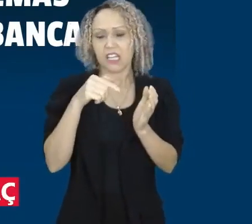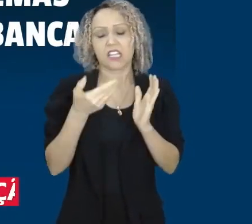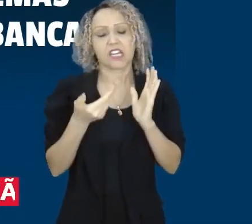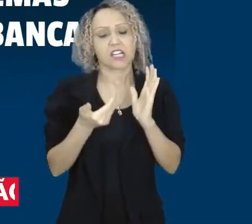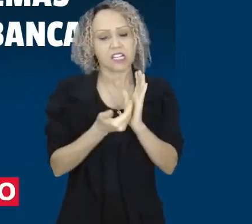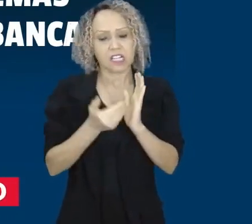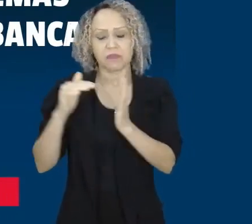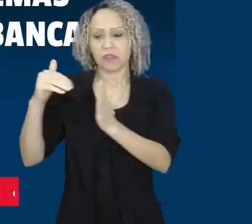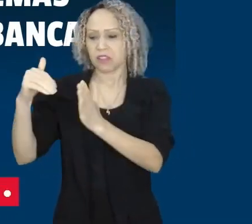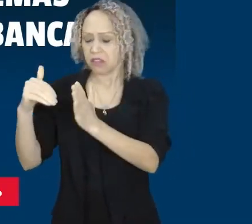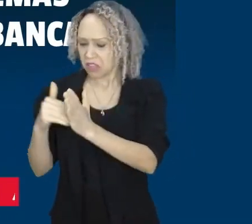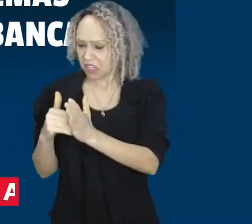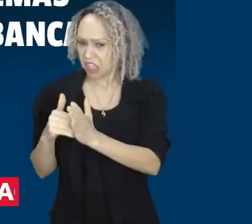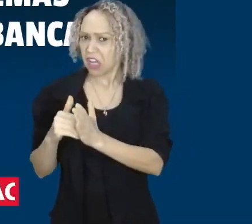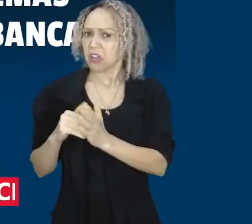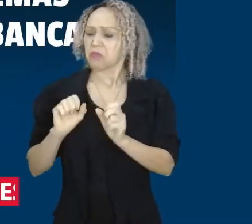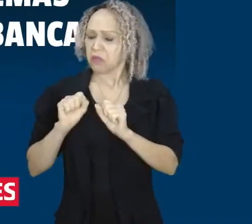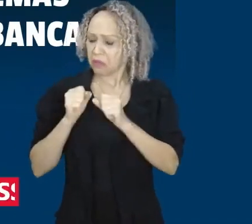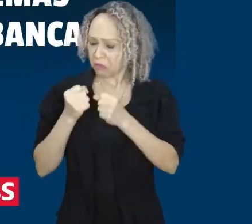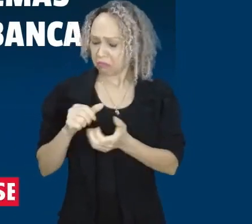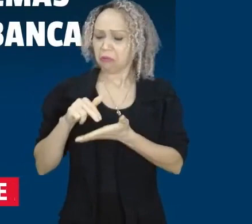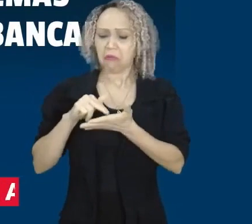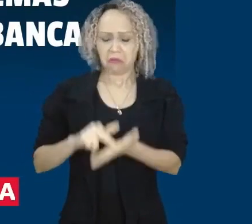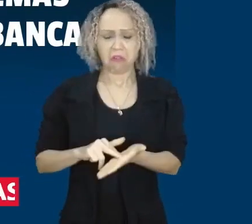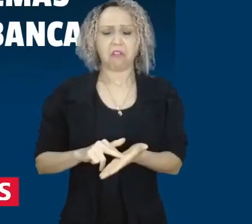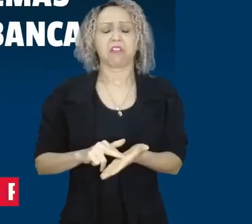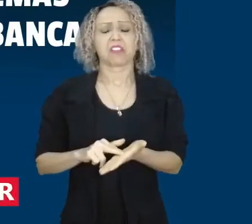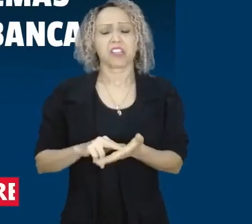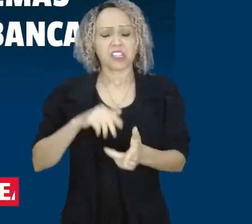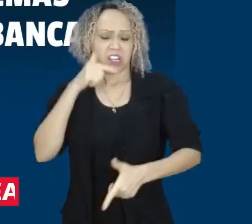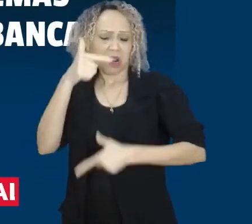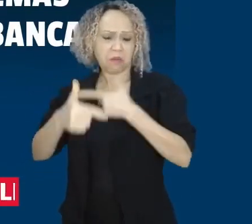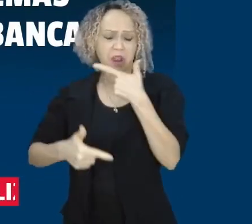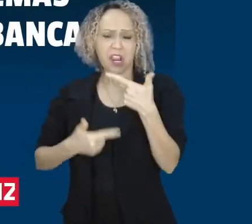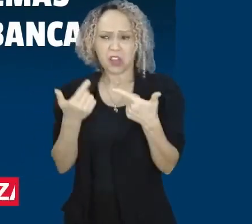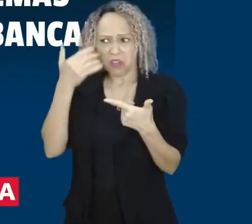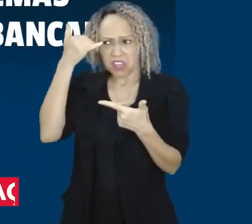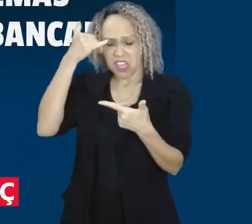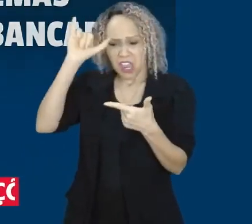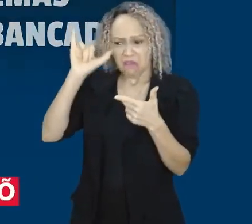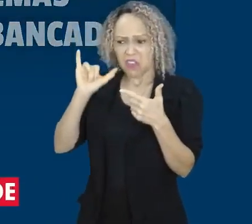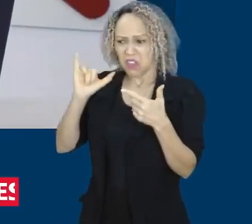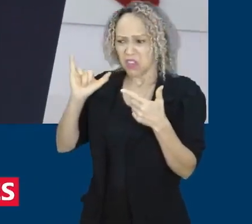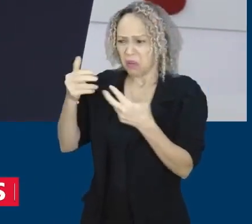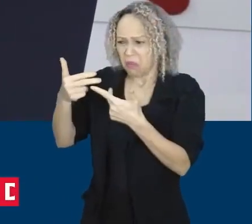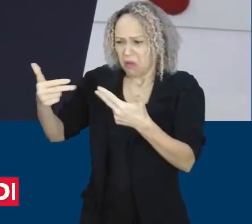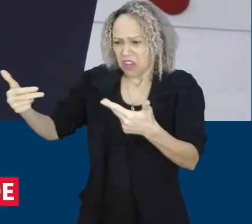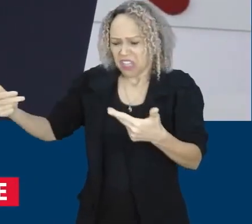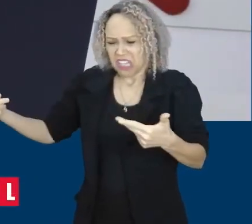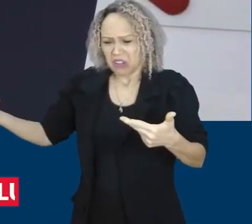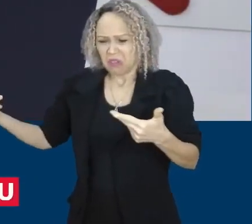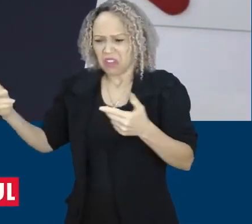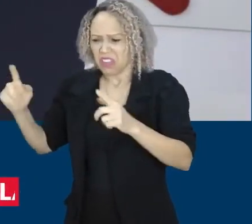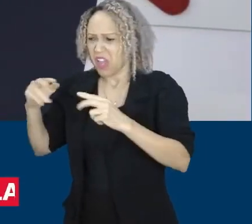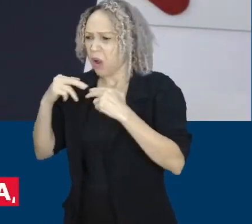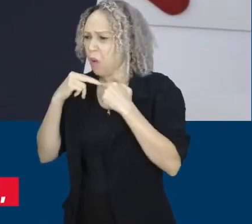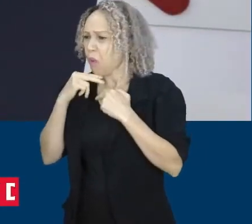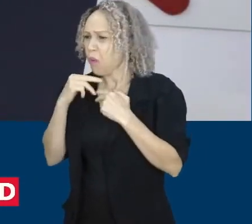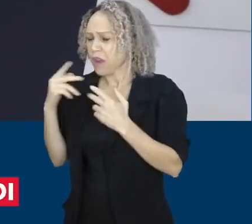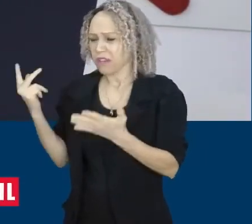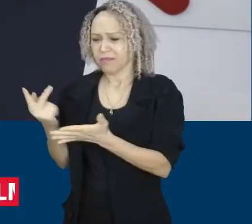duas casas. Eu gostaria que o senhor fizesse um balanço desse ano na Câmara, começando aí pela defesa da educação.